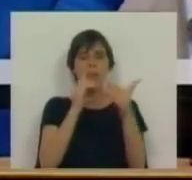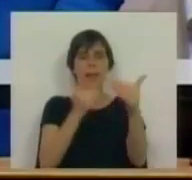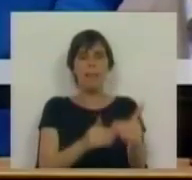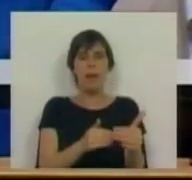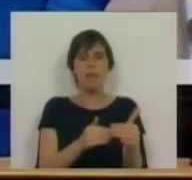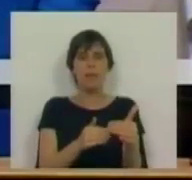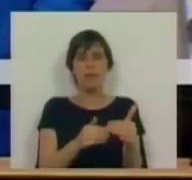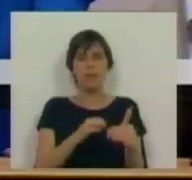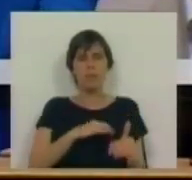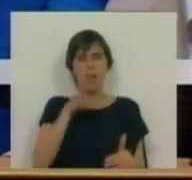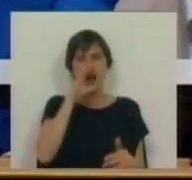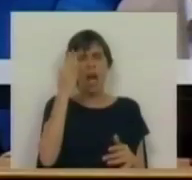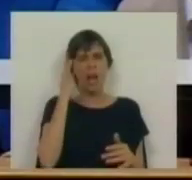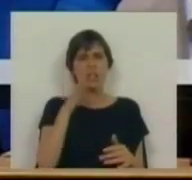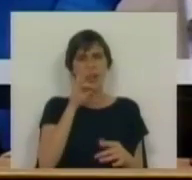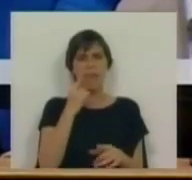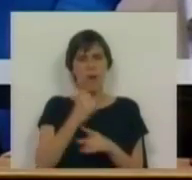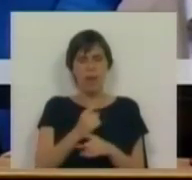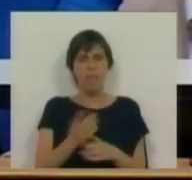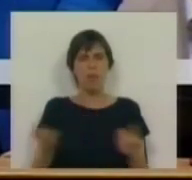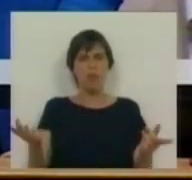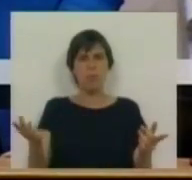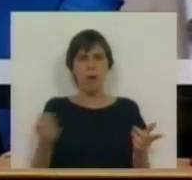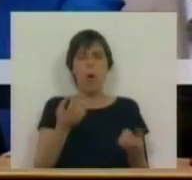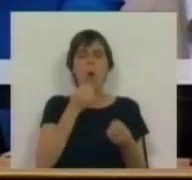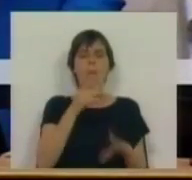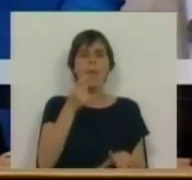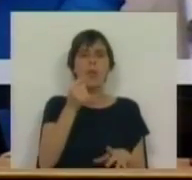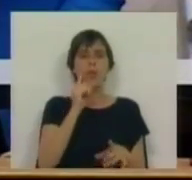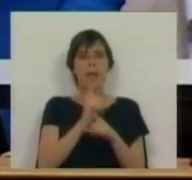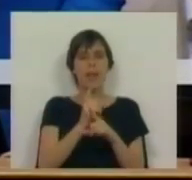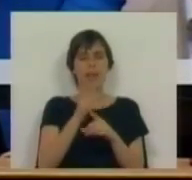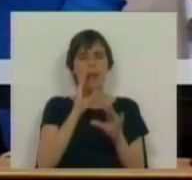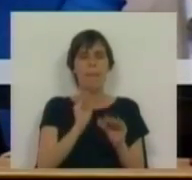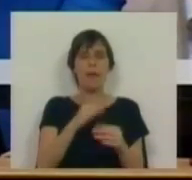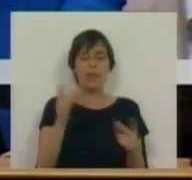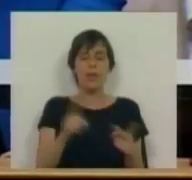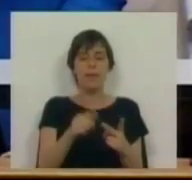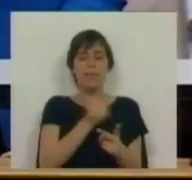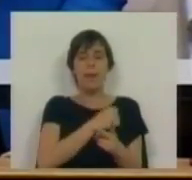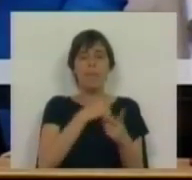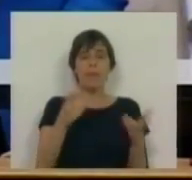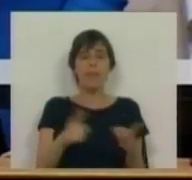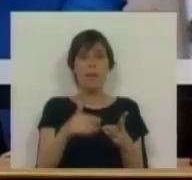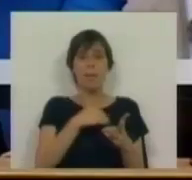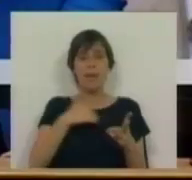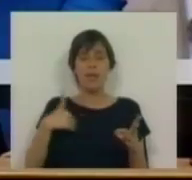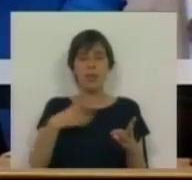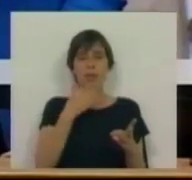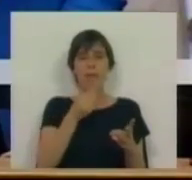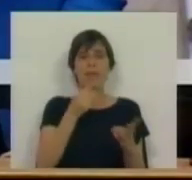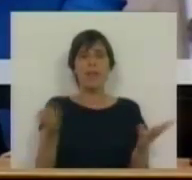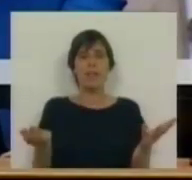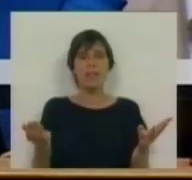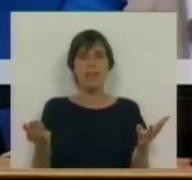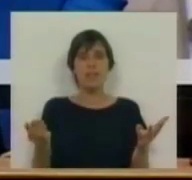prazo. O Sr. Ministro acha que a família ficou na mesma? Ou perdeu o dinheiro que tinha para a educação, para a habitação, para a saúde e para a